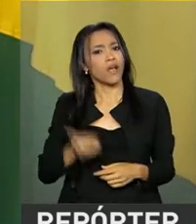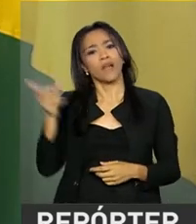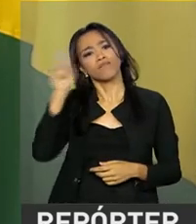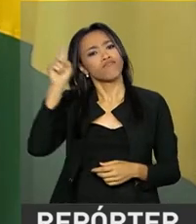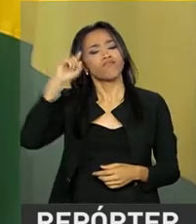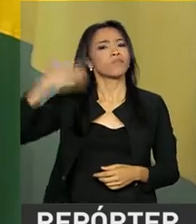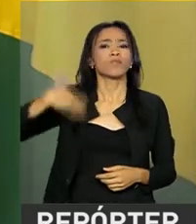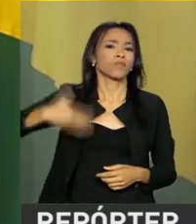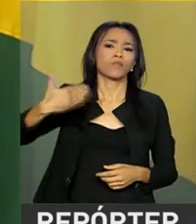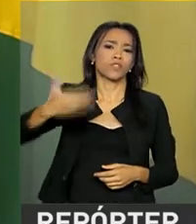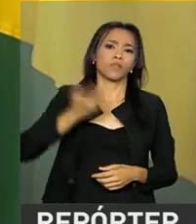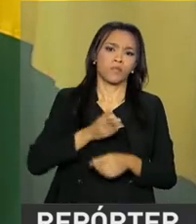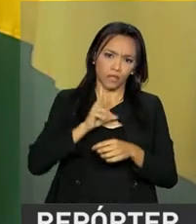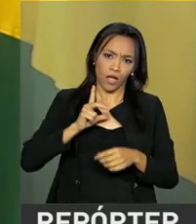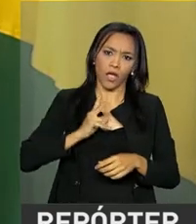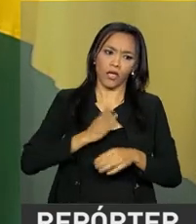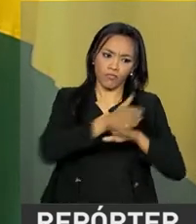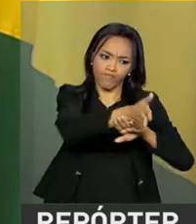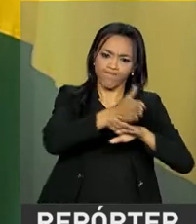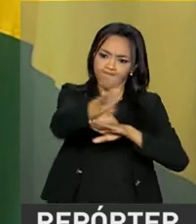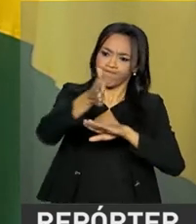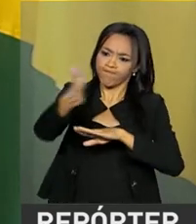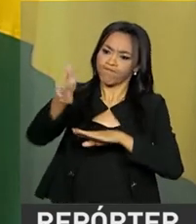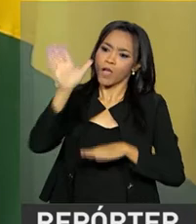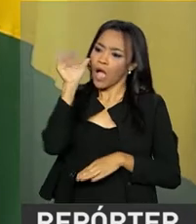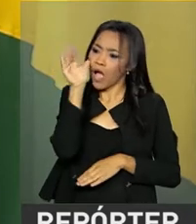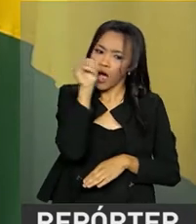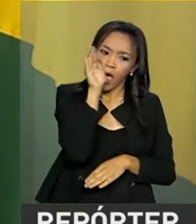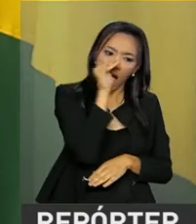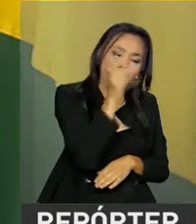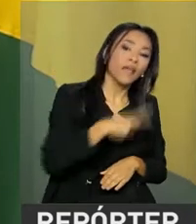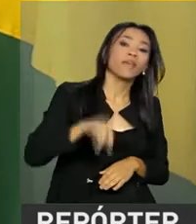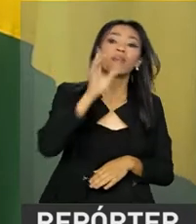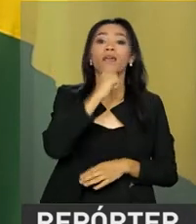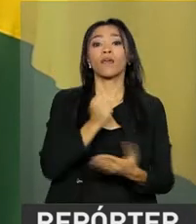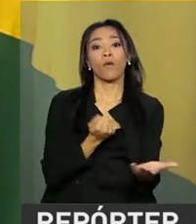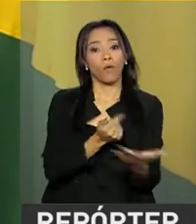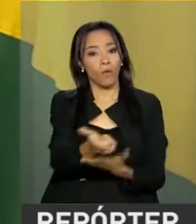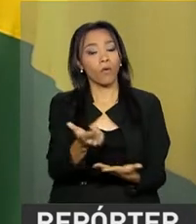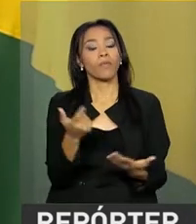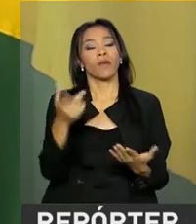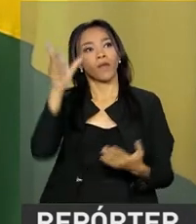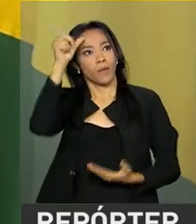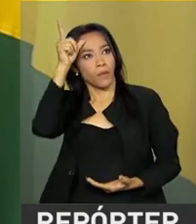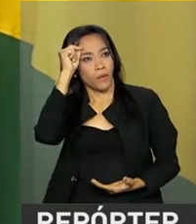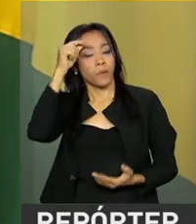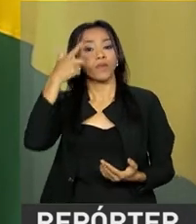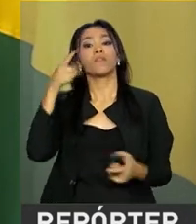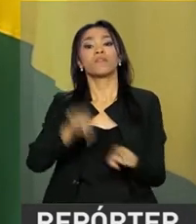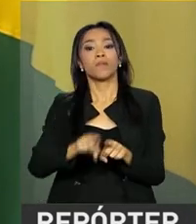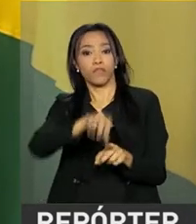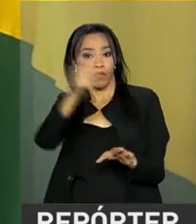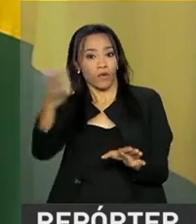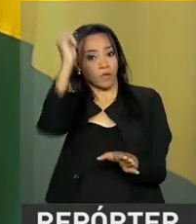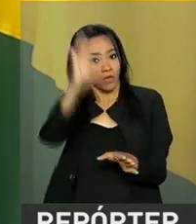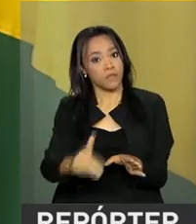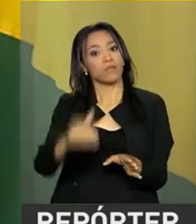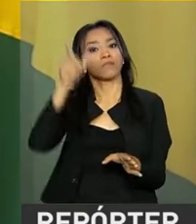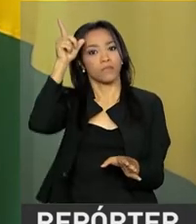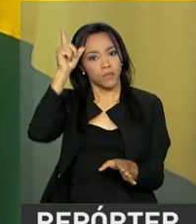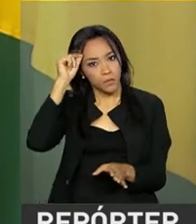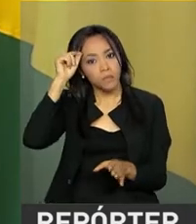rotineiramente absoluta tranquilidade para o consumidor brasileiro e para o estrangeiro como isto